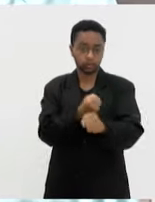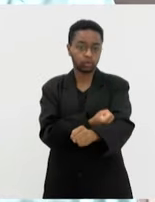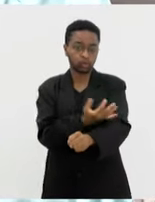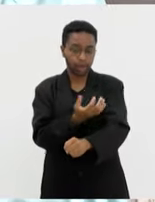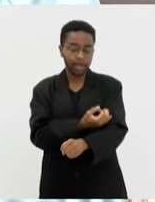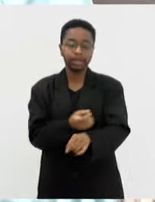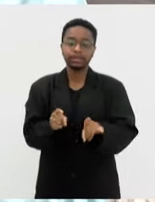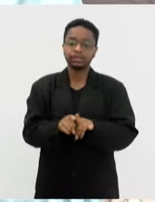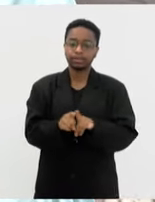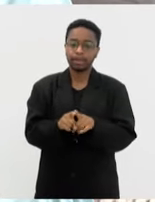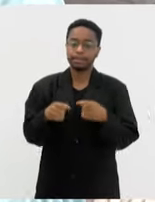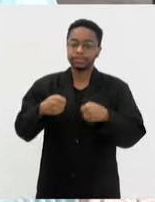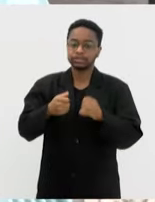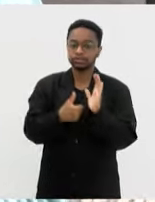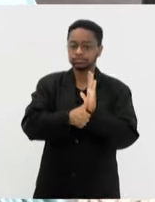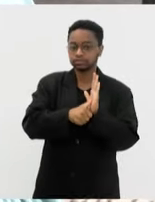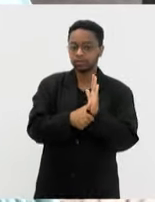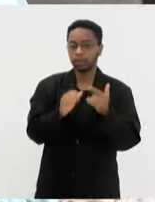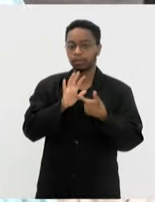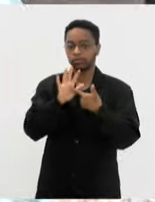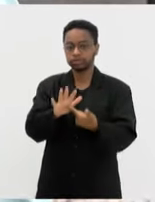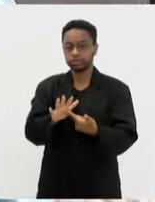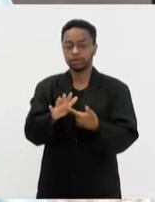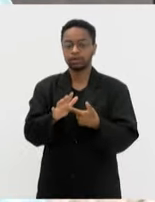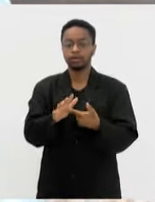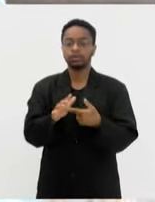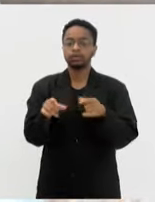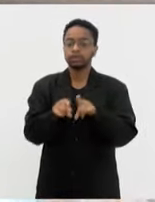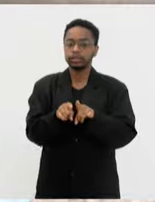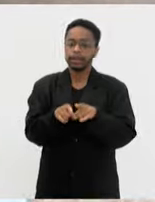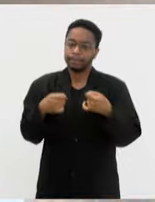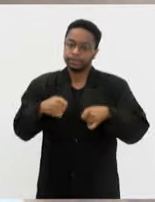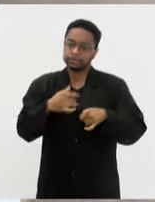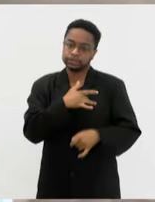de posse uma carteira de identidade oficial com foto e precisa estar em boas